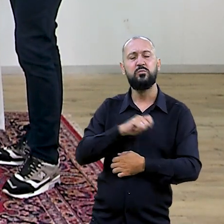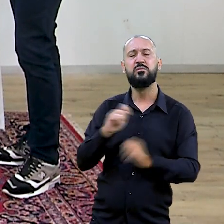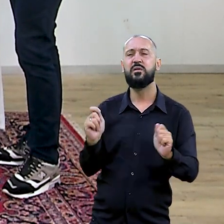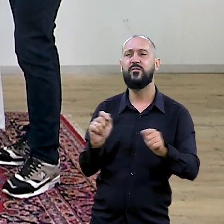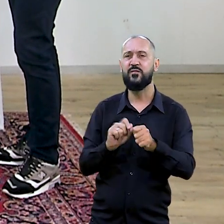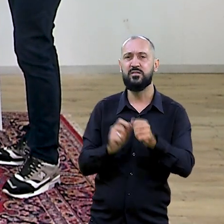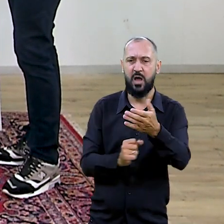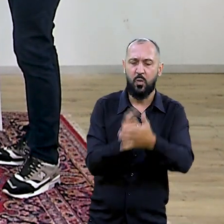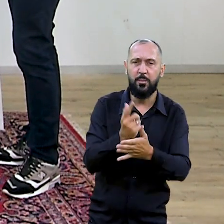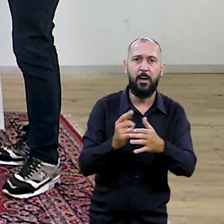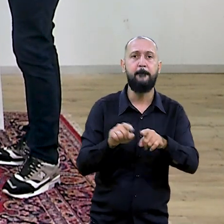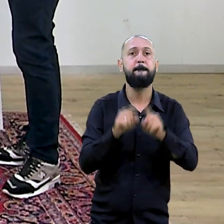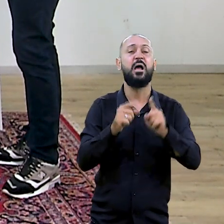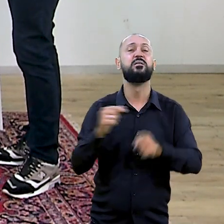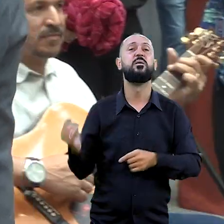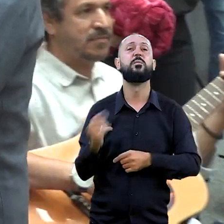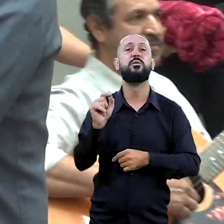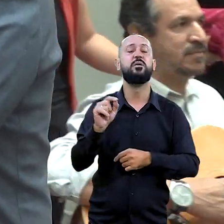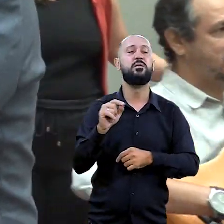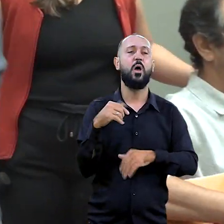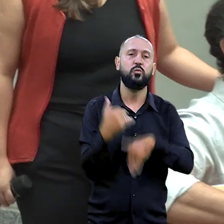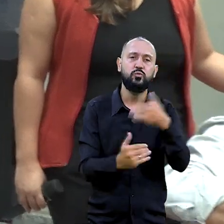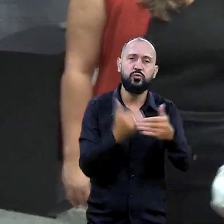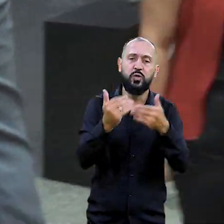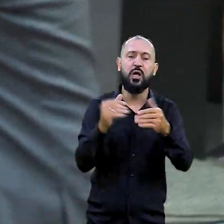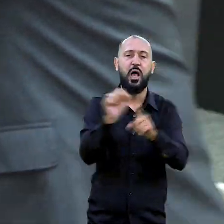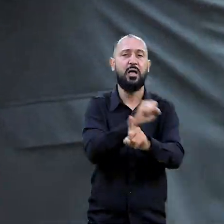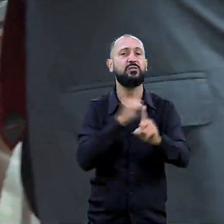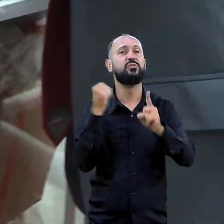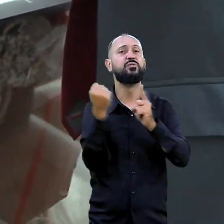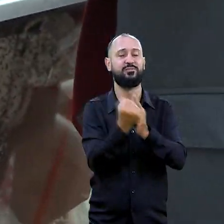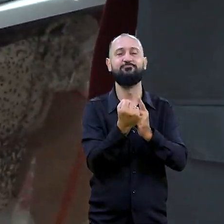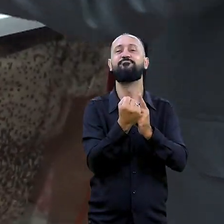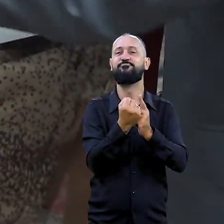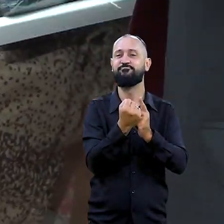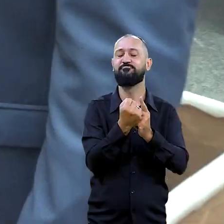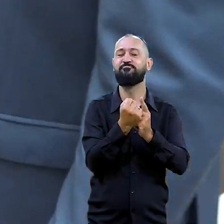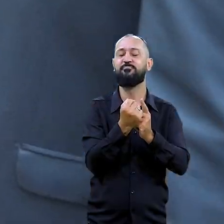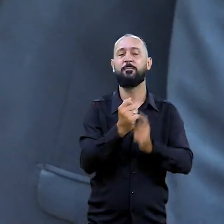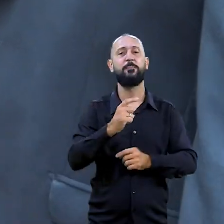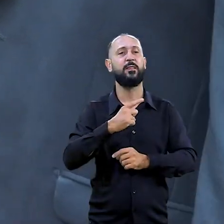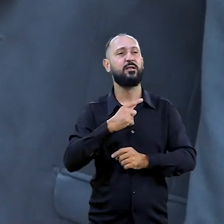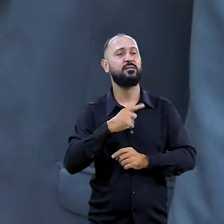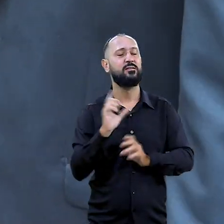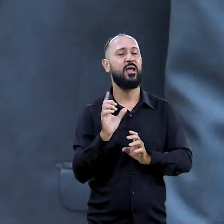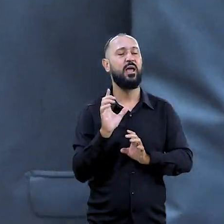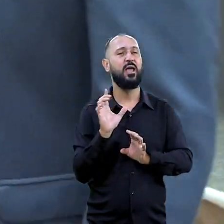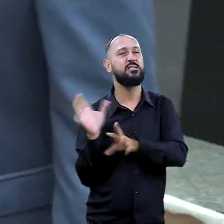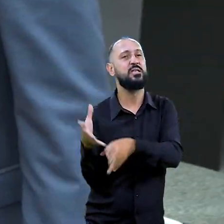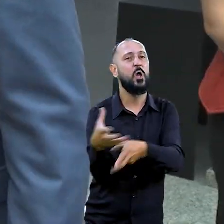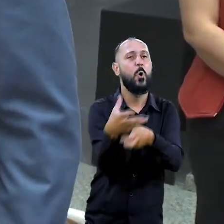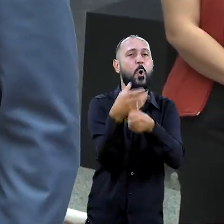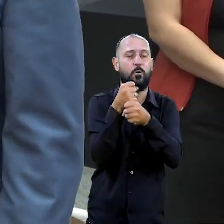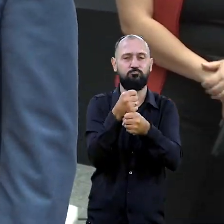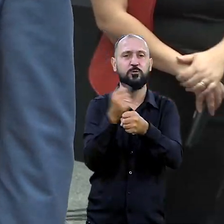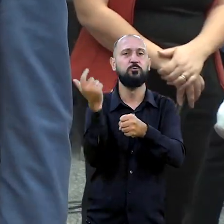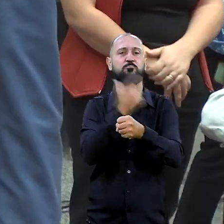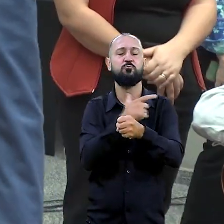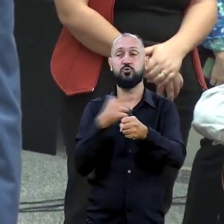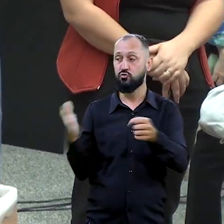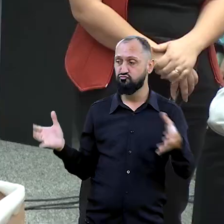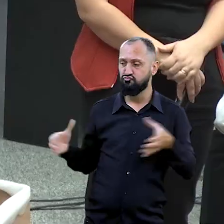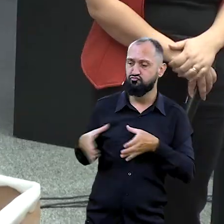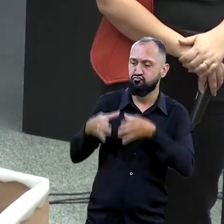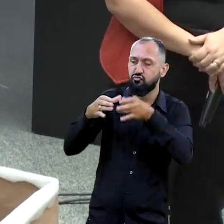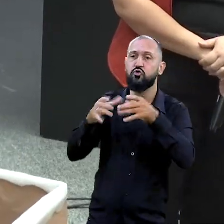que dar o agasalho em si, o governo do estado tem condições de fazer a compra. Mas o mais importante é no desenvolvimento da